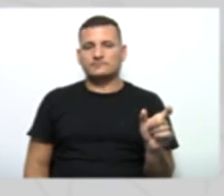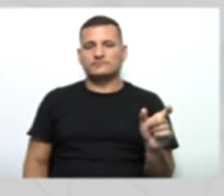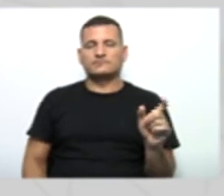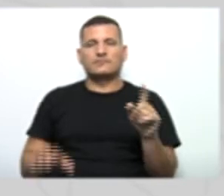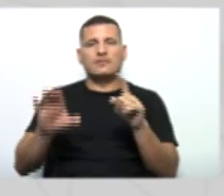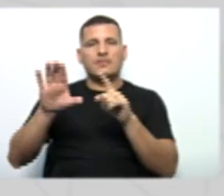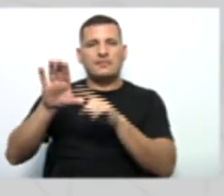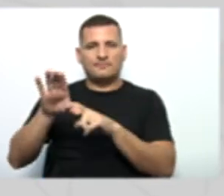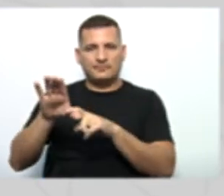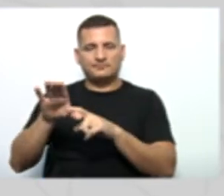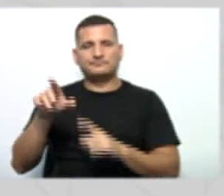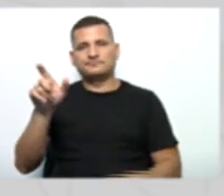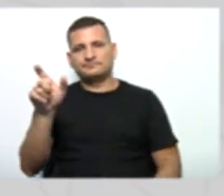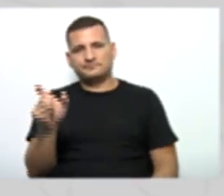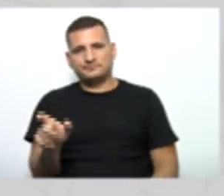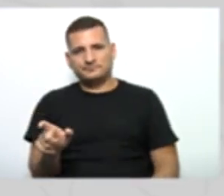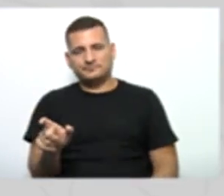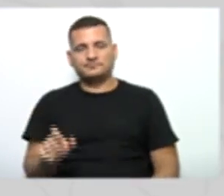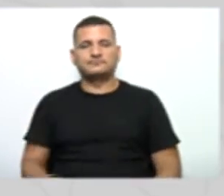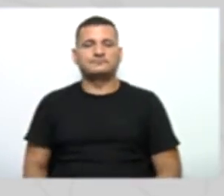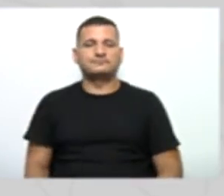do fornecedor.